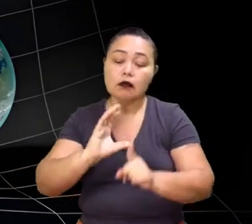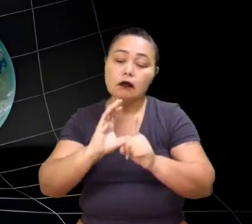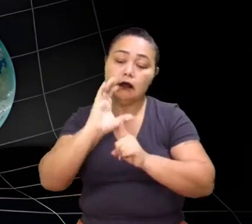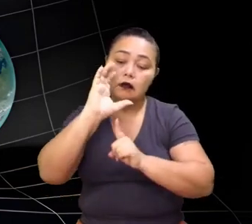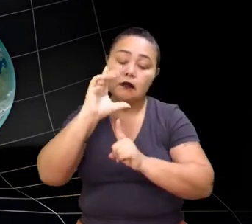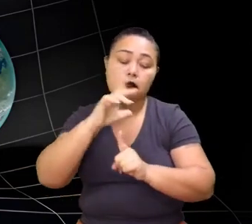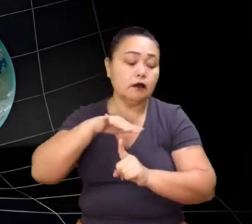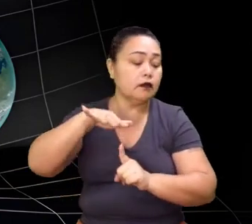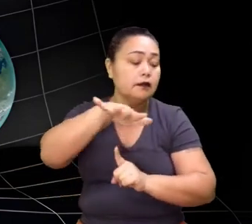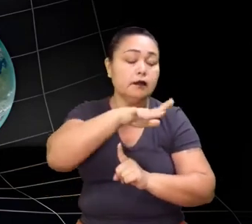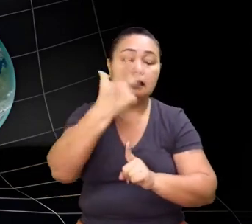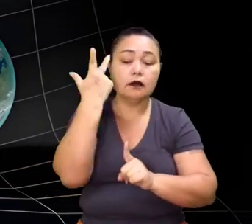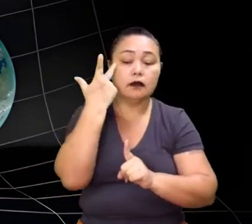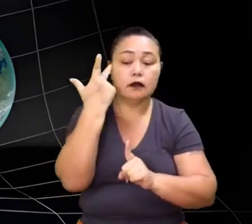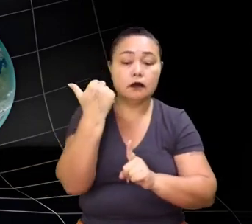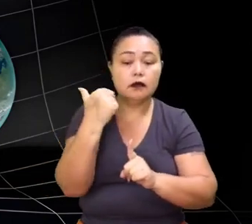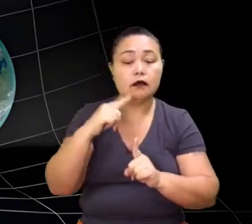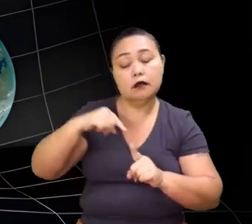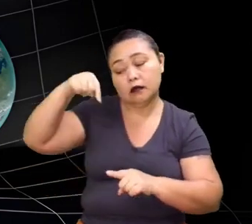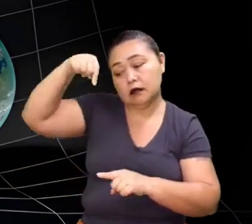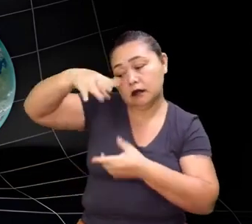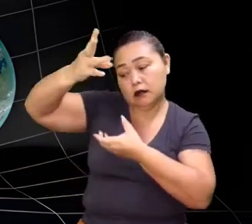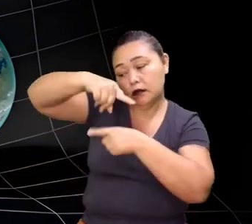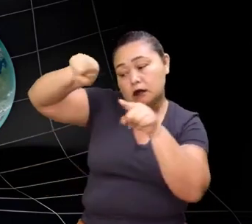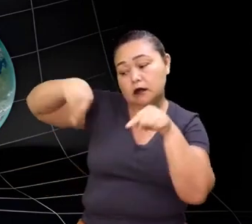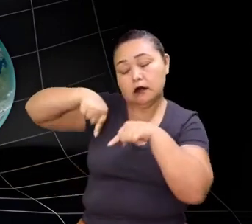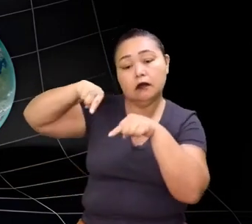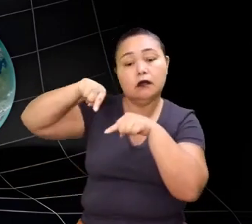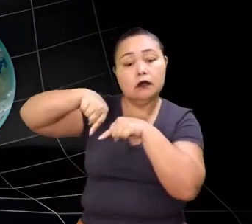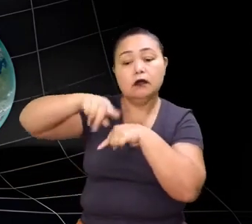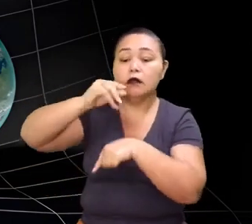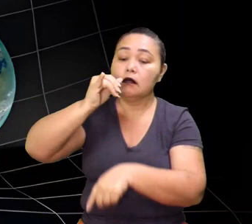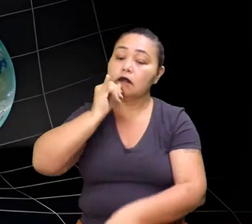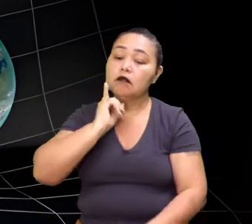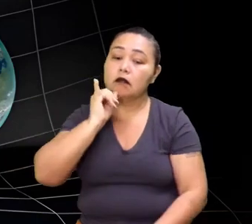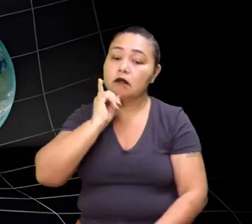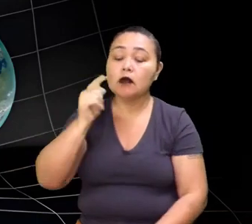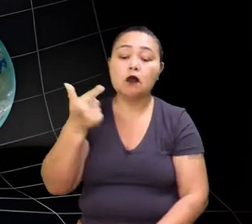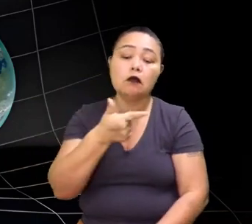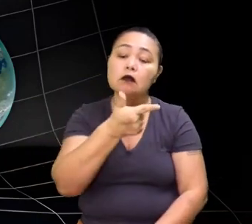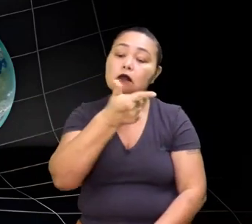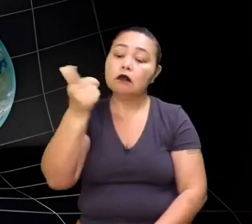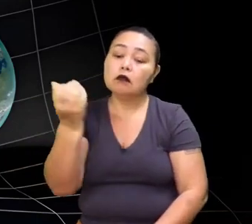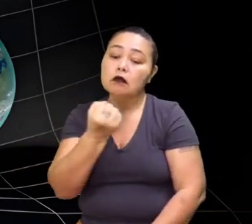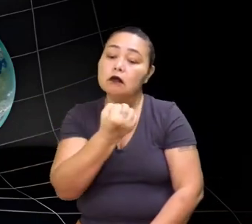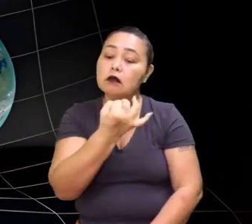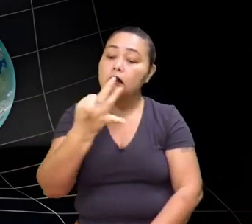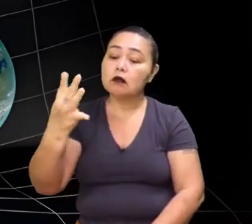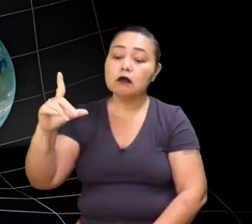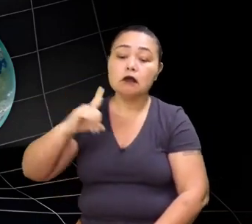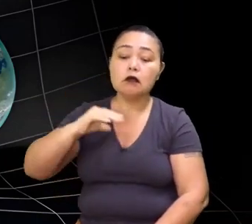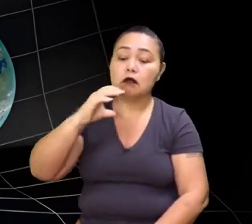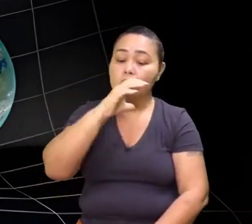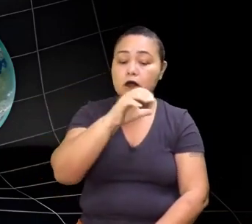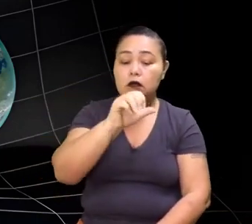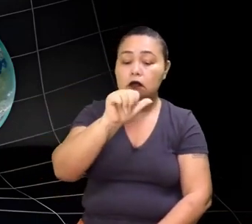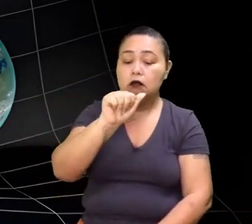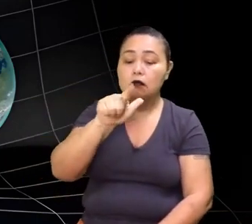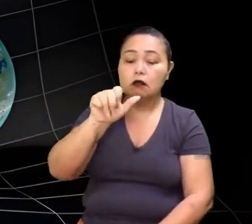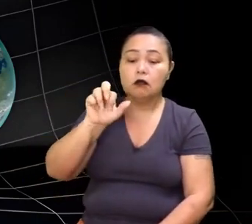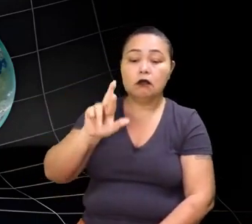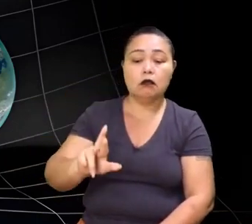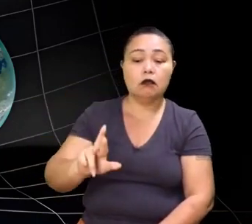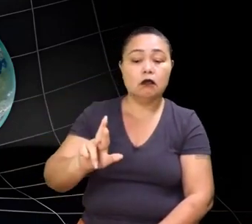um ambiente normal aqui dentro da sala por exemplo você tem uma outra quantidade de calor certo